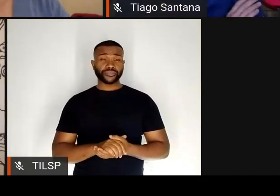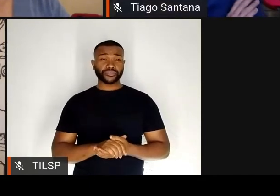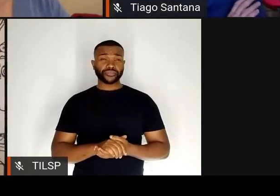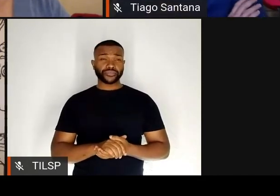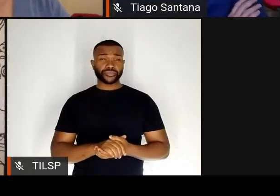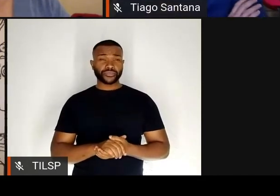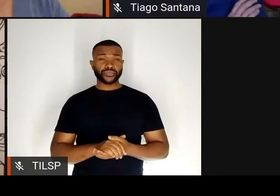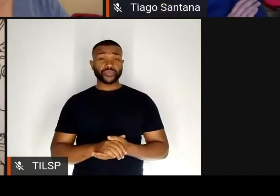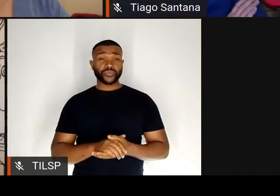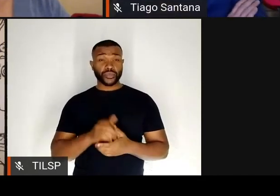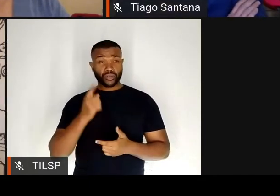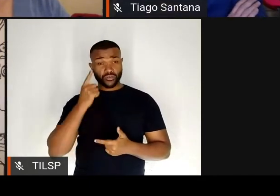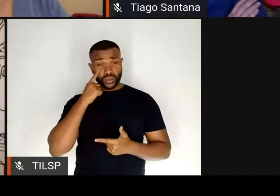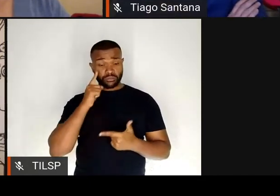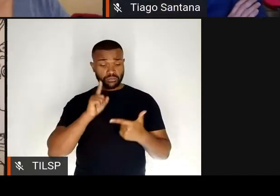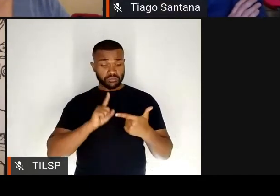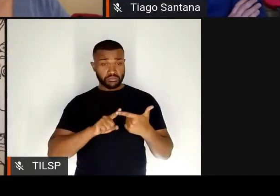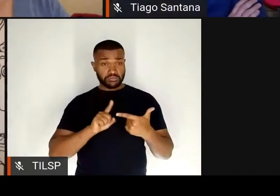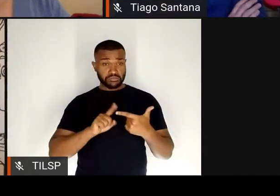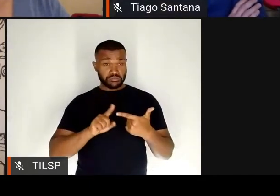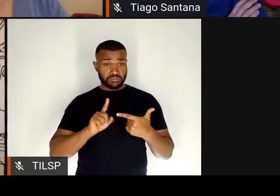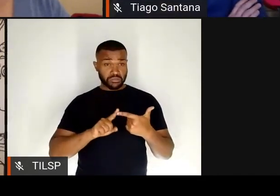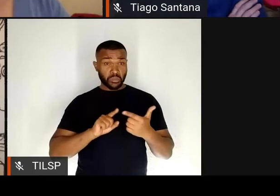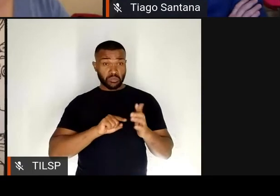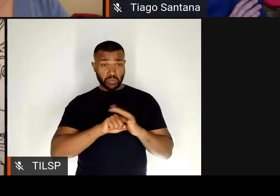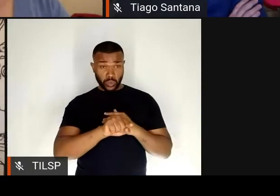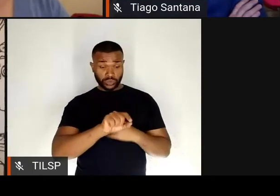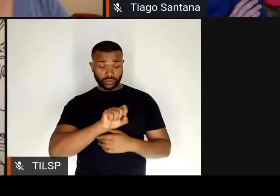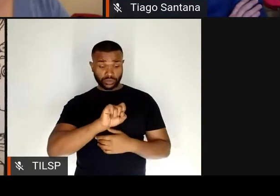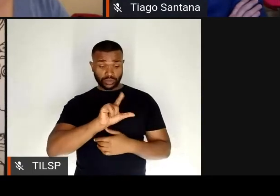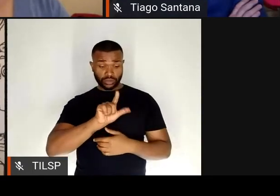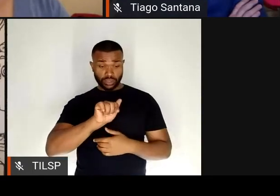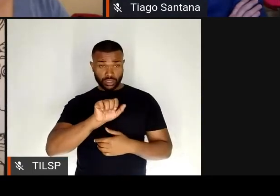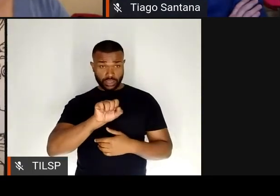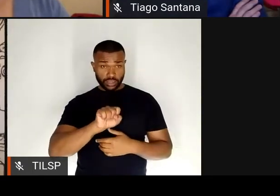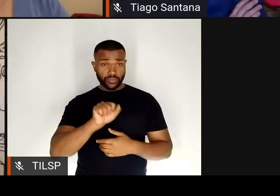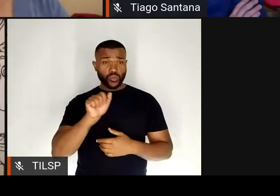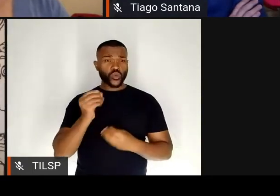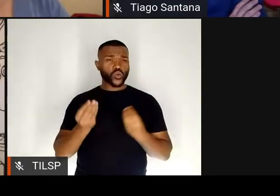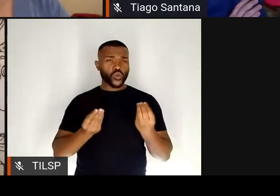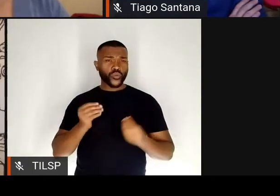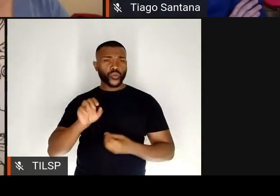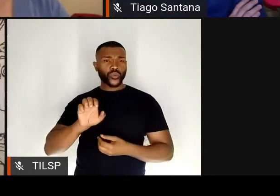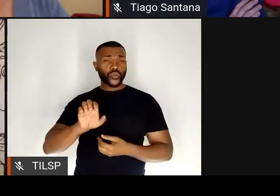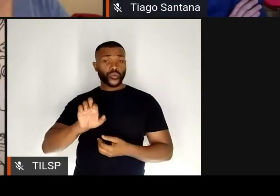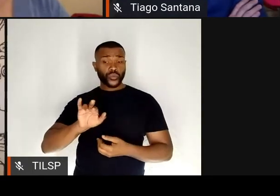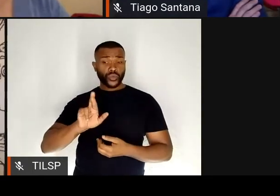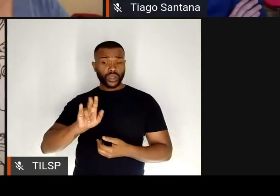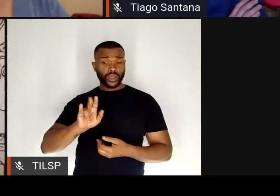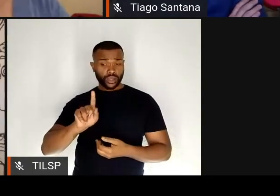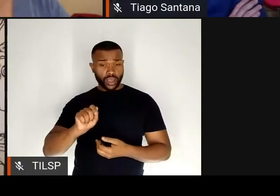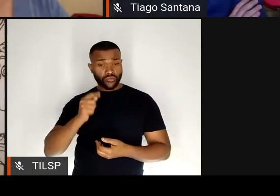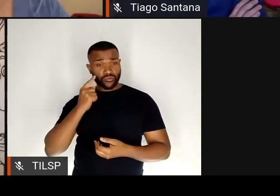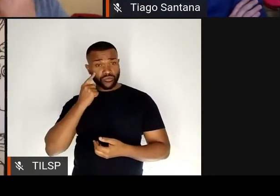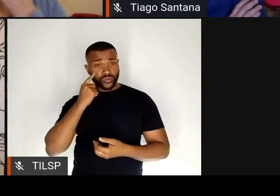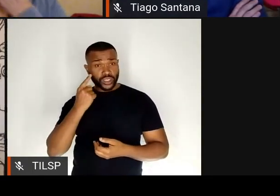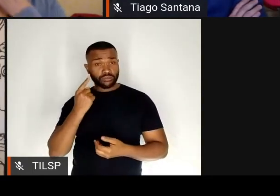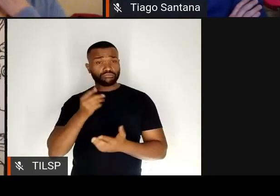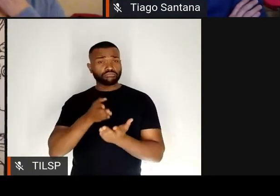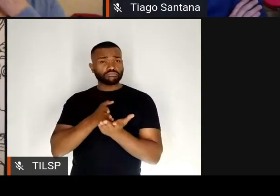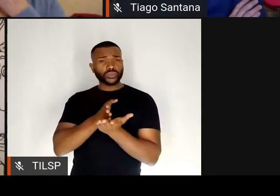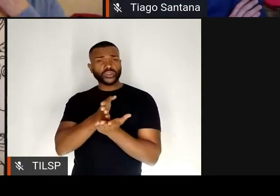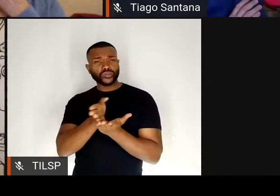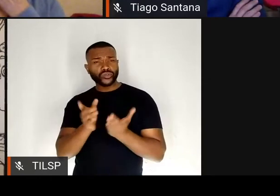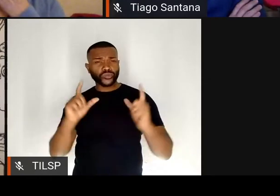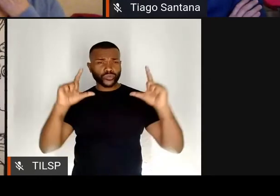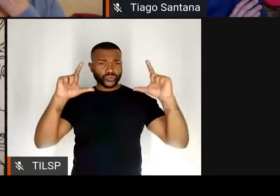ler as próximas perguntas. Silas de Paula pergunta, como a Érica vê o desvio feito pela fotografia humanista